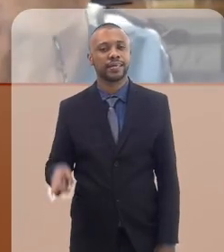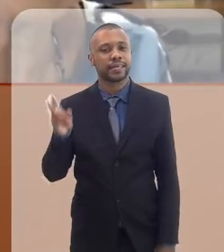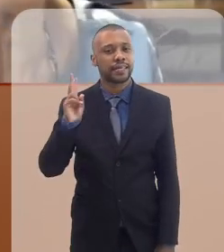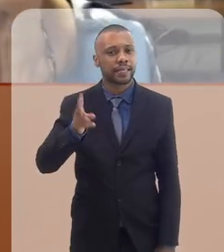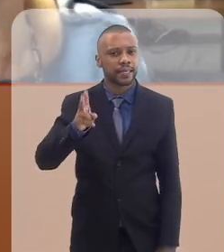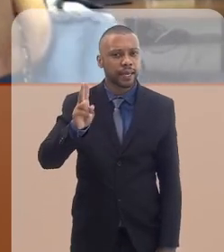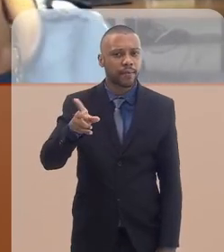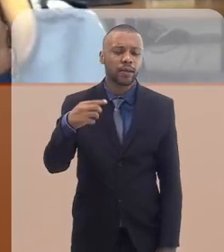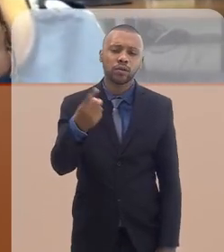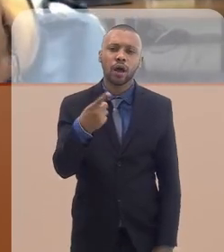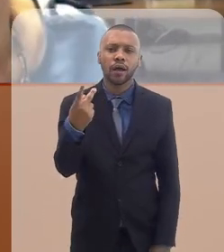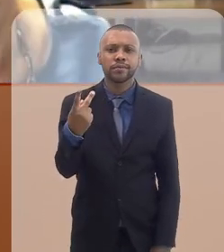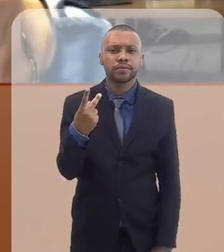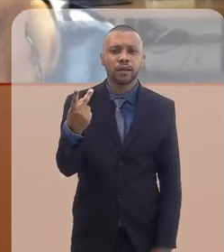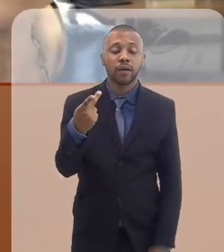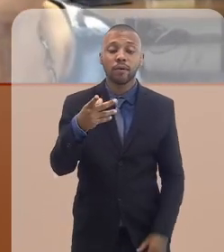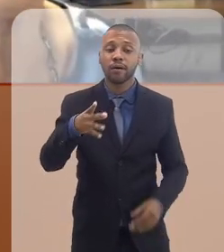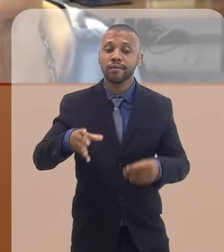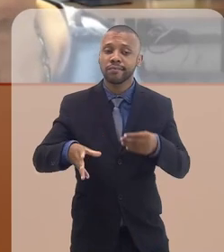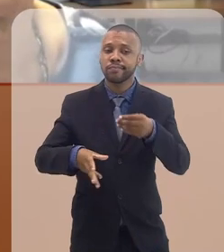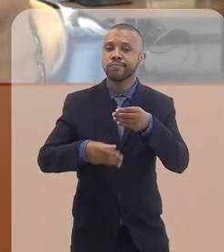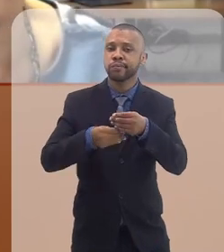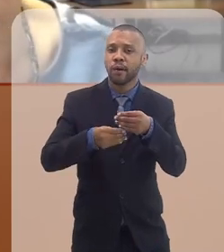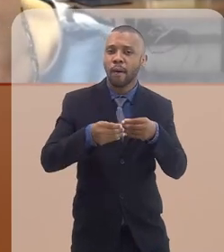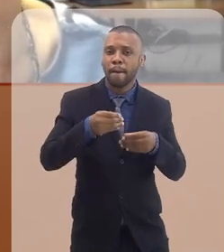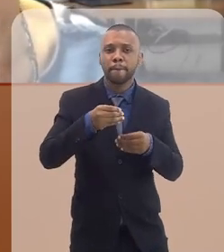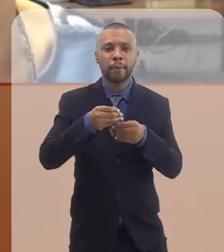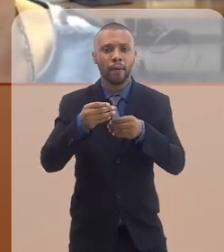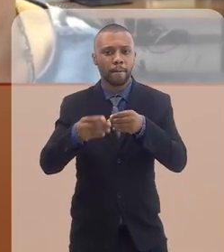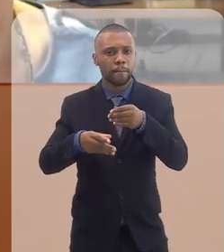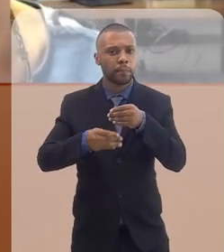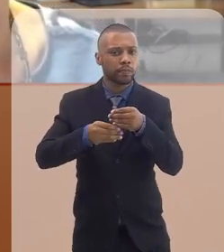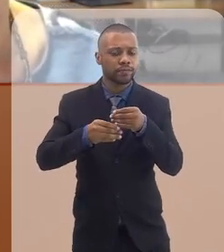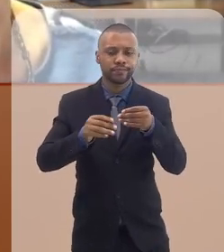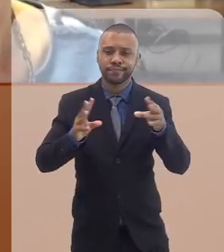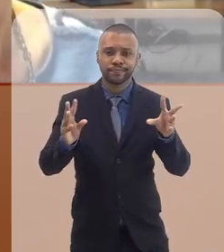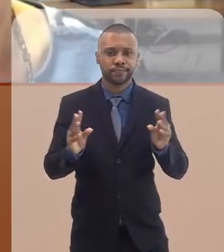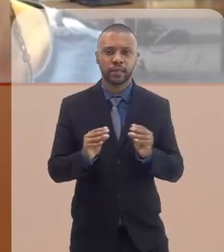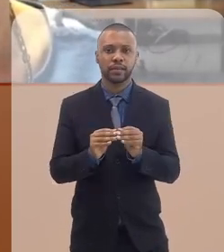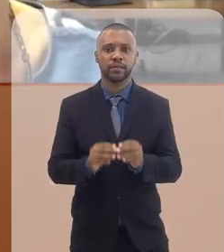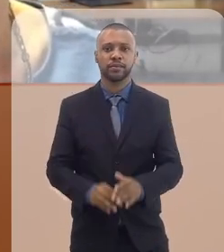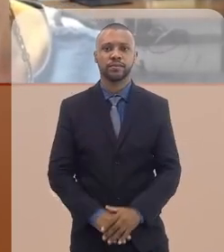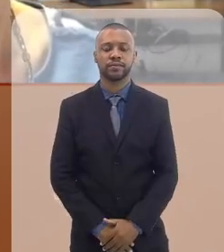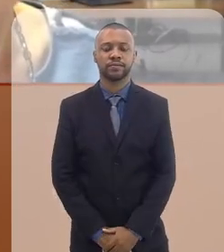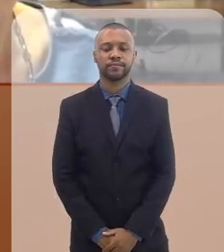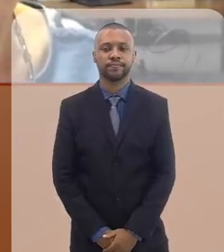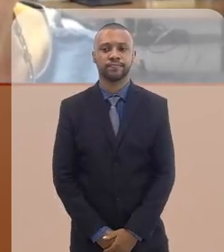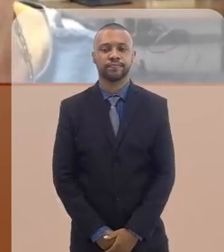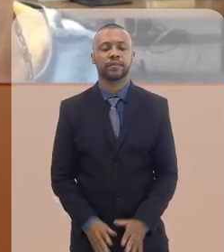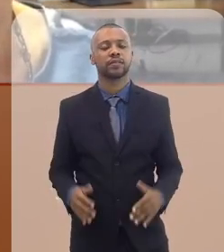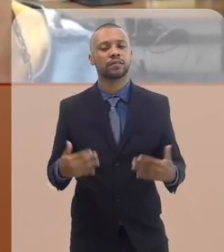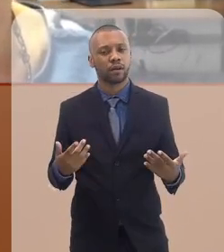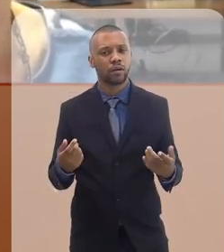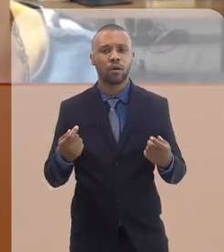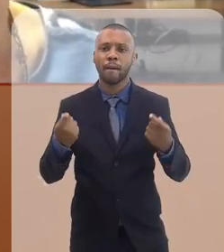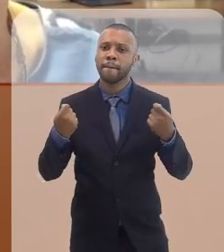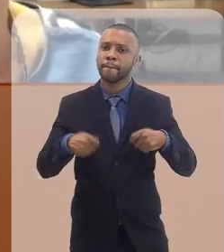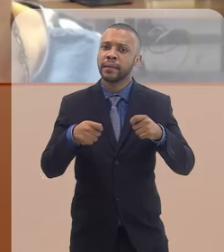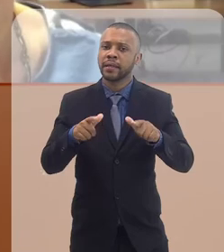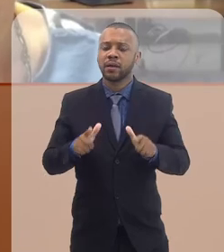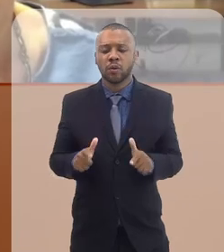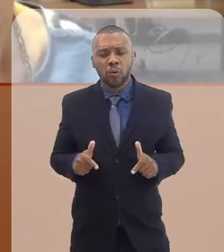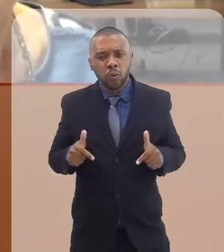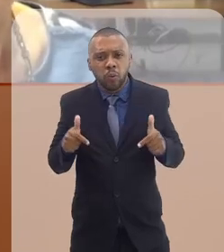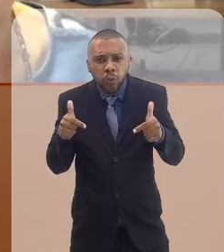E sempre nós éramos complementares, sabe? É isso. E tive